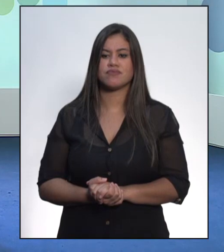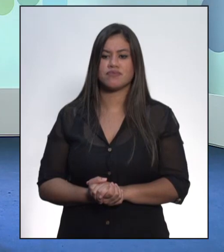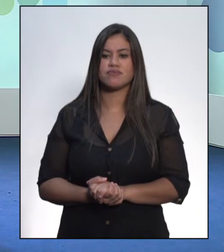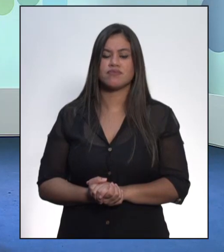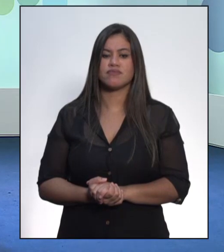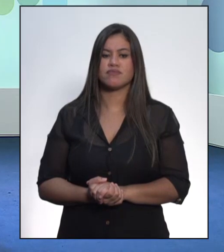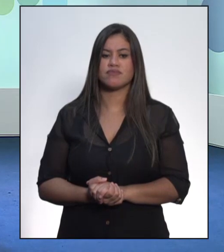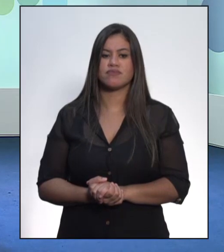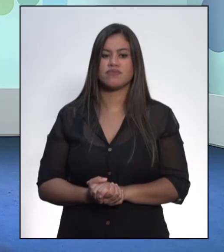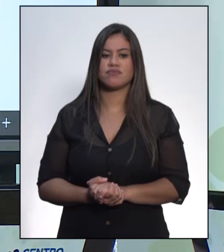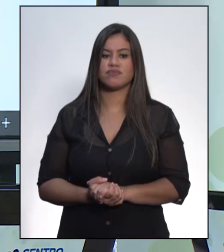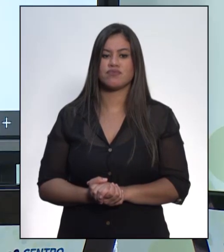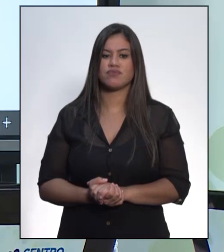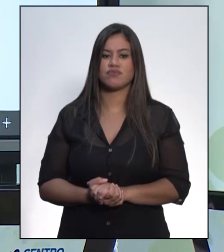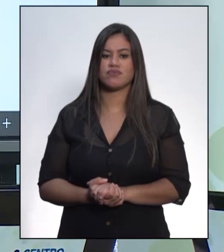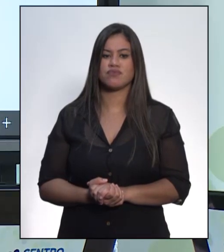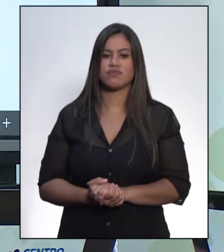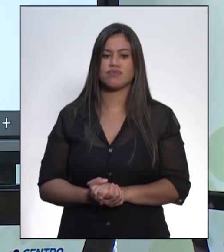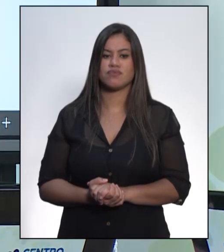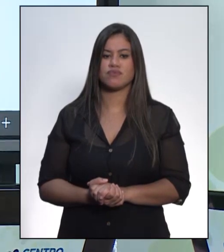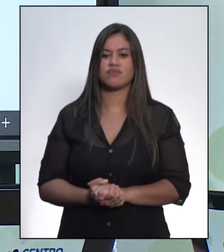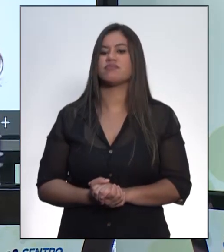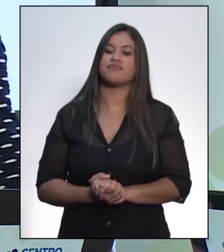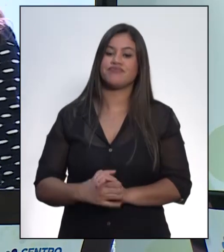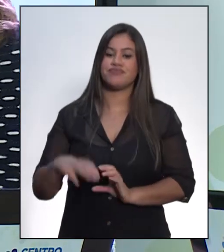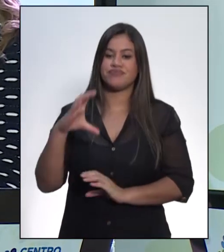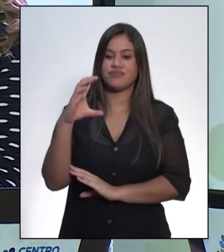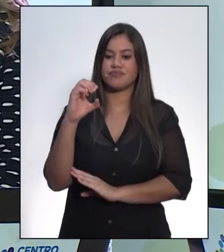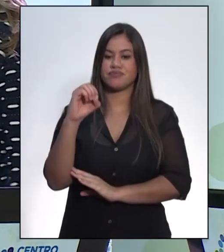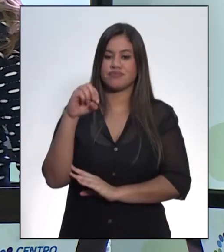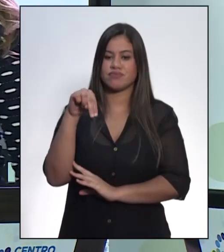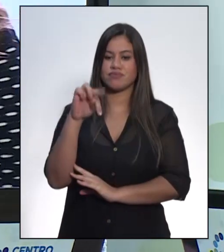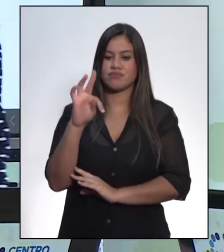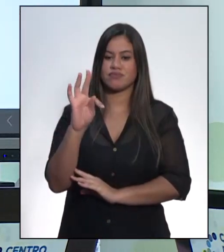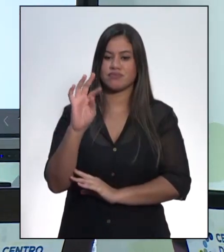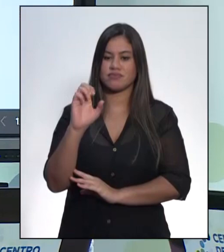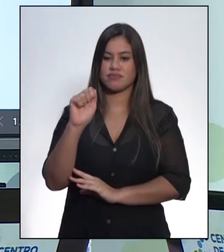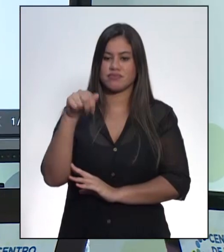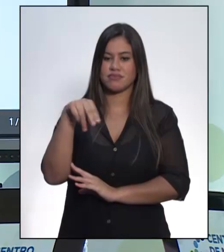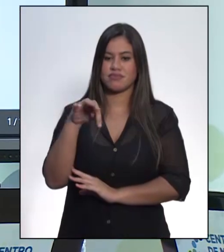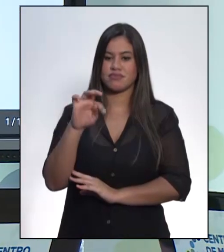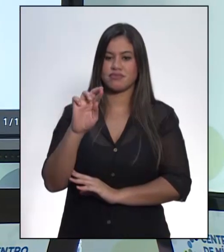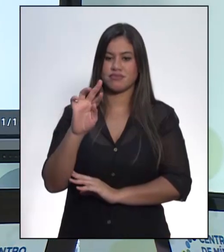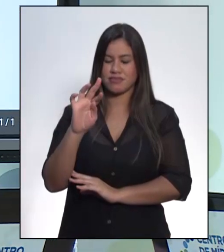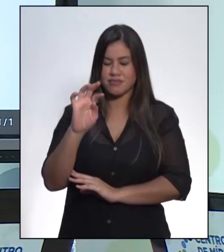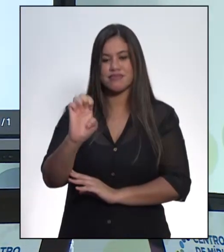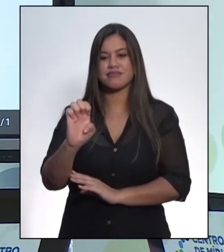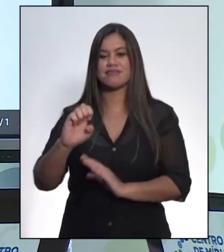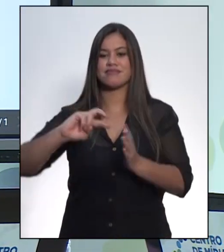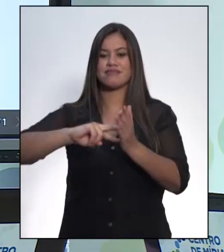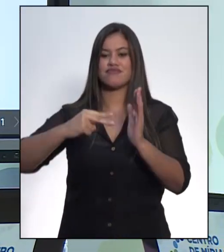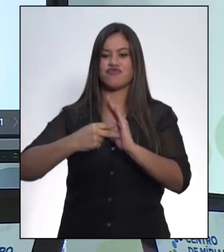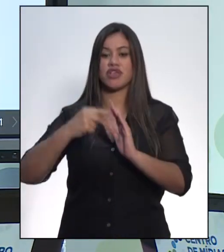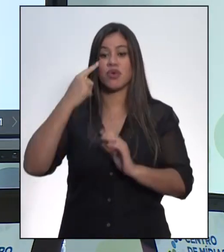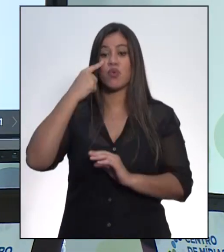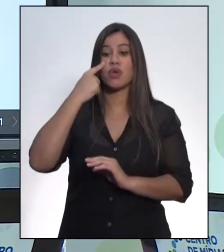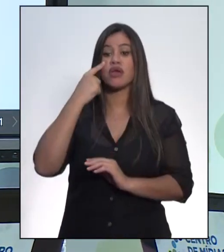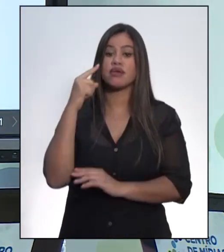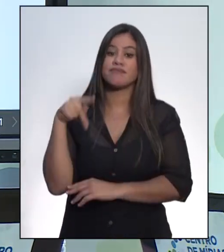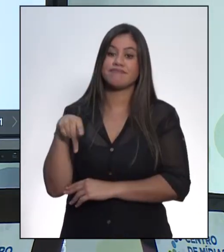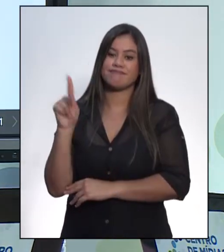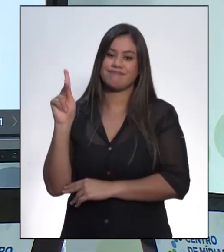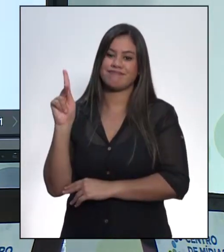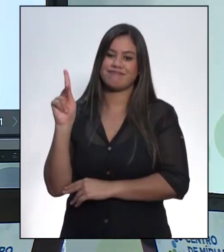A constante ela é dada pela letra K. Então, o K é de constante. Esse C aqui, porque a gente vai estar